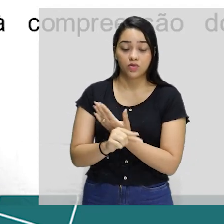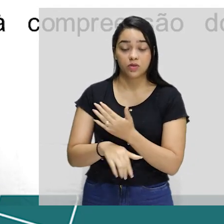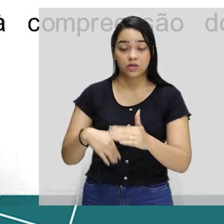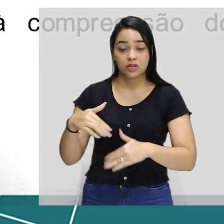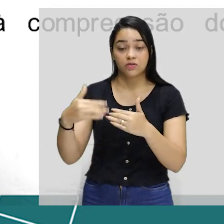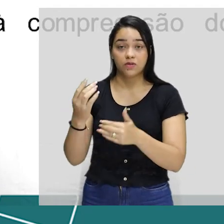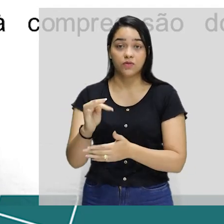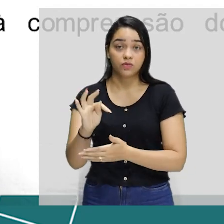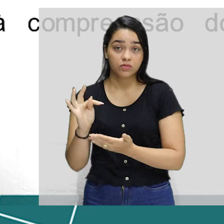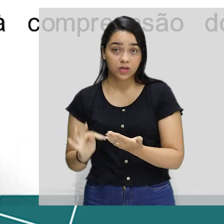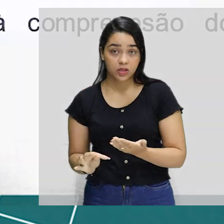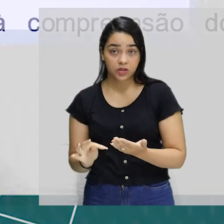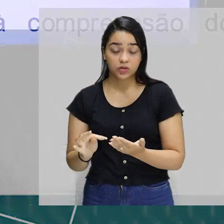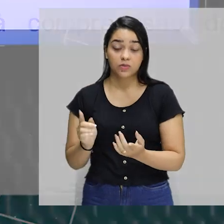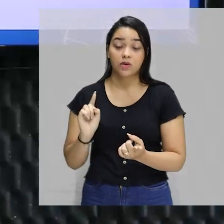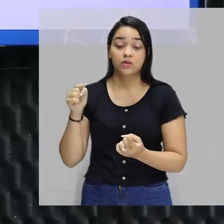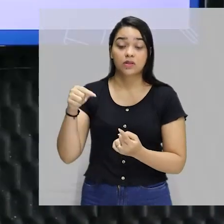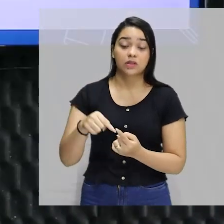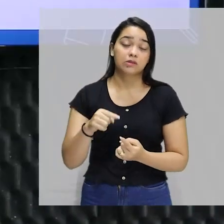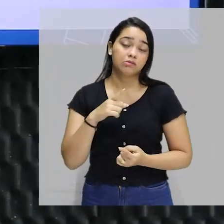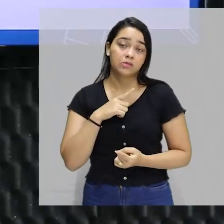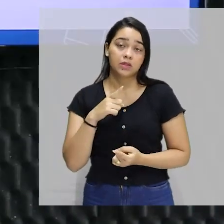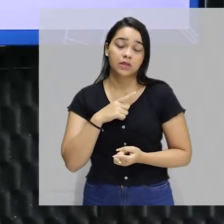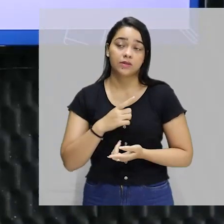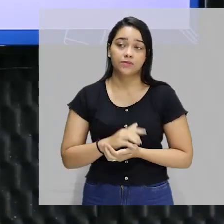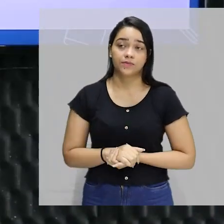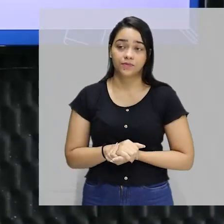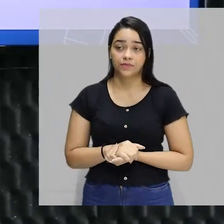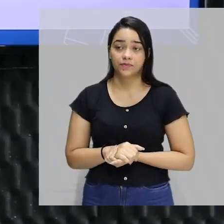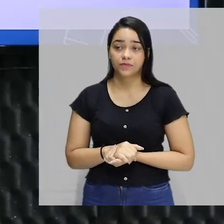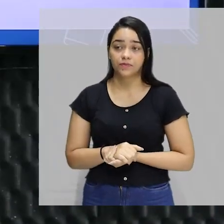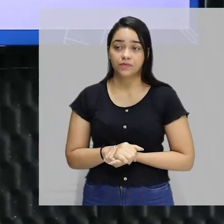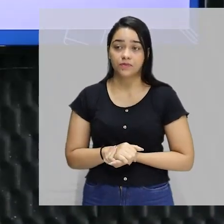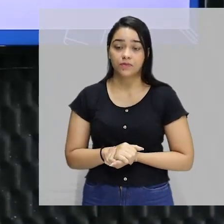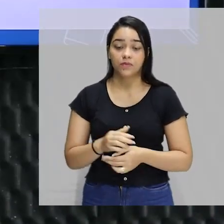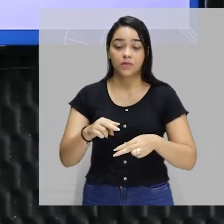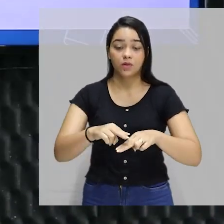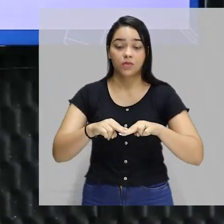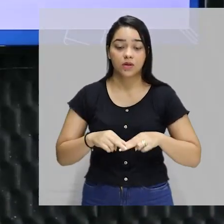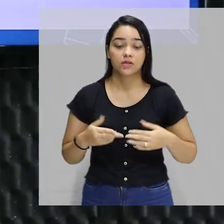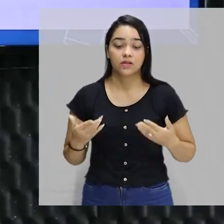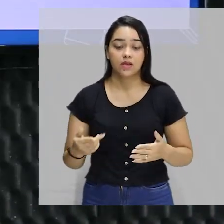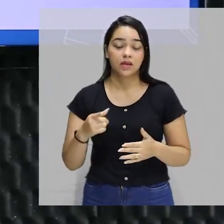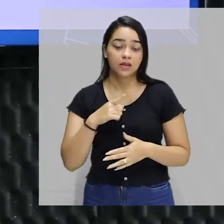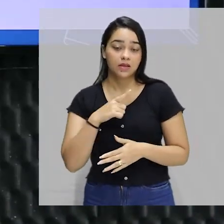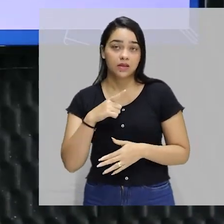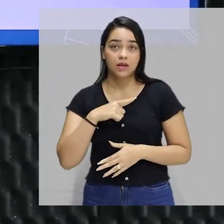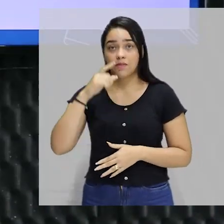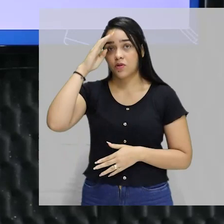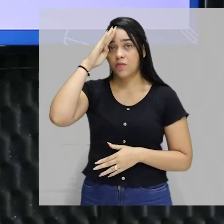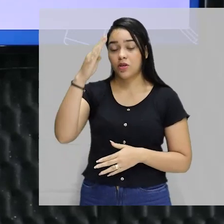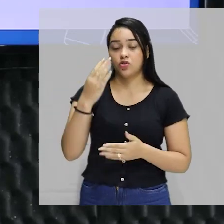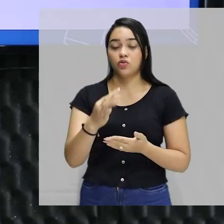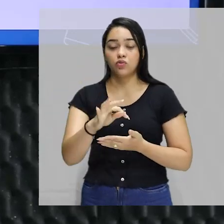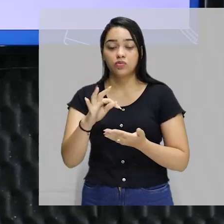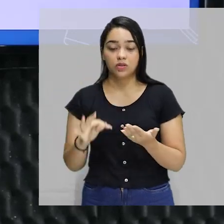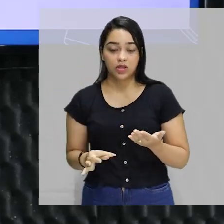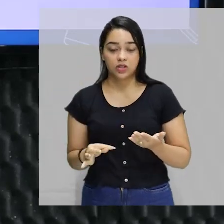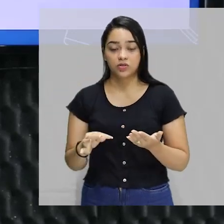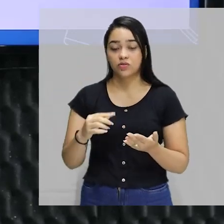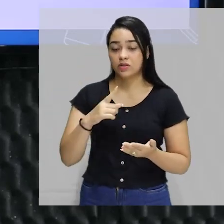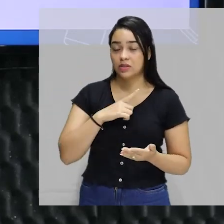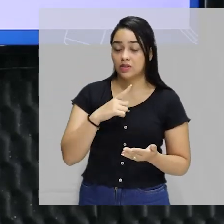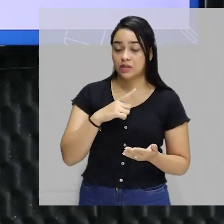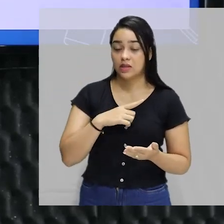o texto para alcançar determinada intenção. Nesse sentido, cabem principalmente os textos